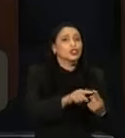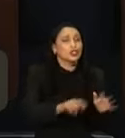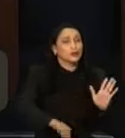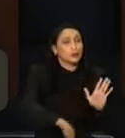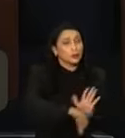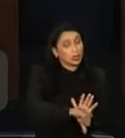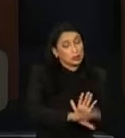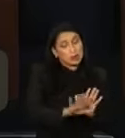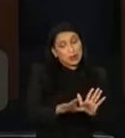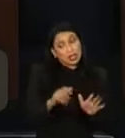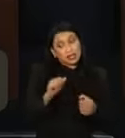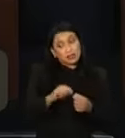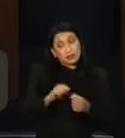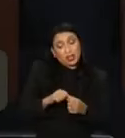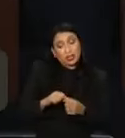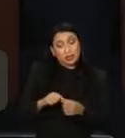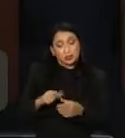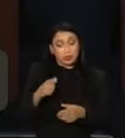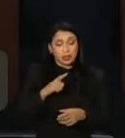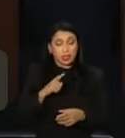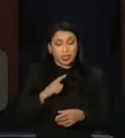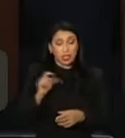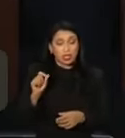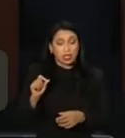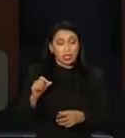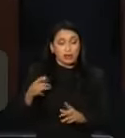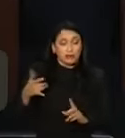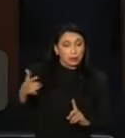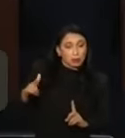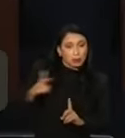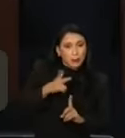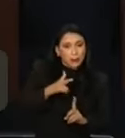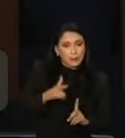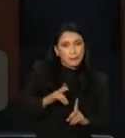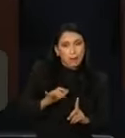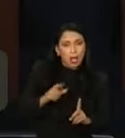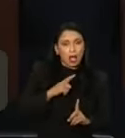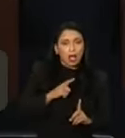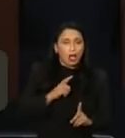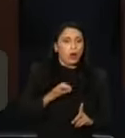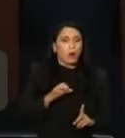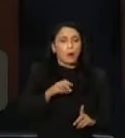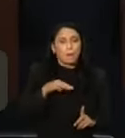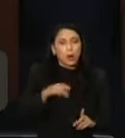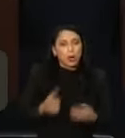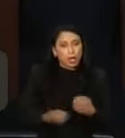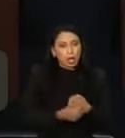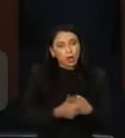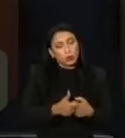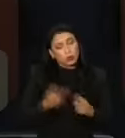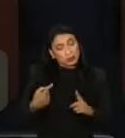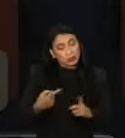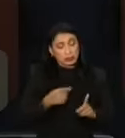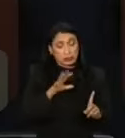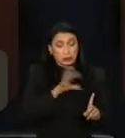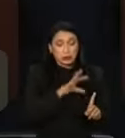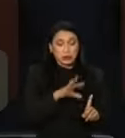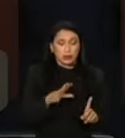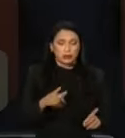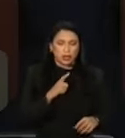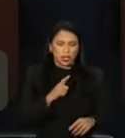por fazê-lo em razão de erro do tipo ou de coação moral irresistível. Em caso,